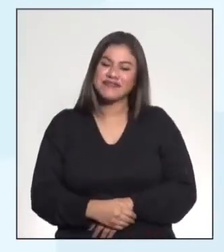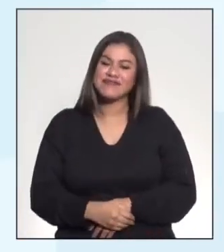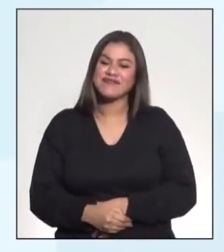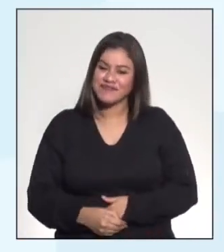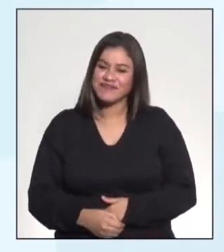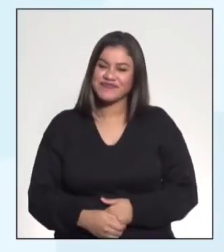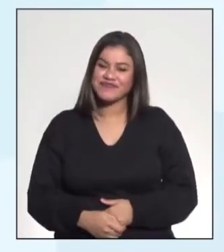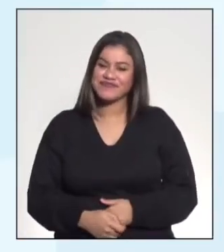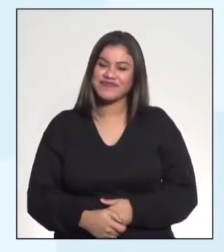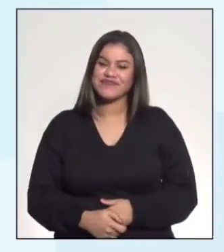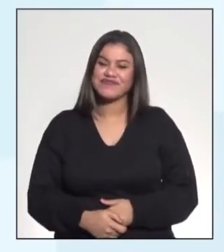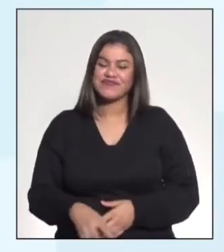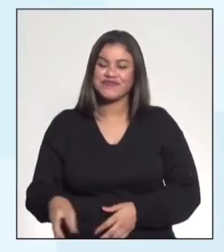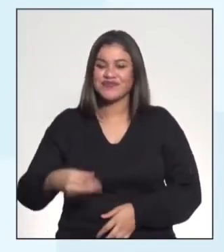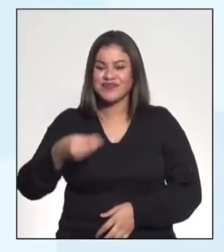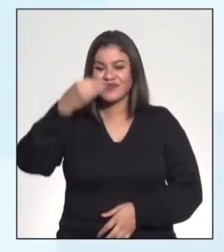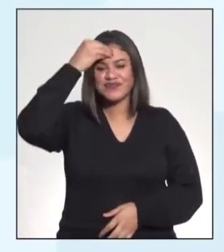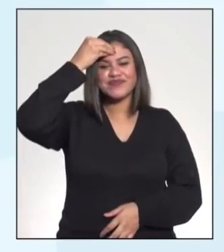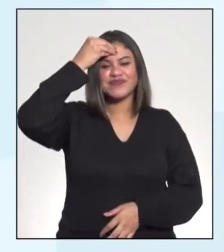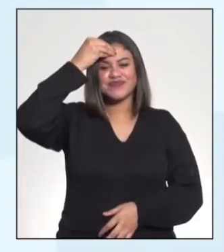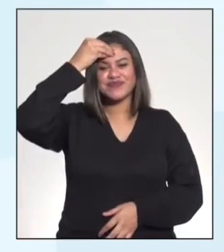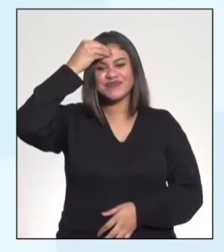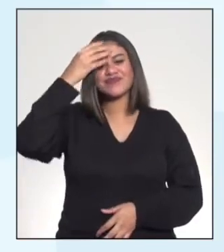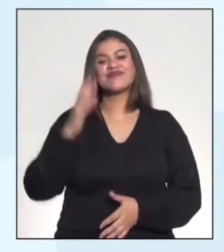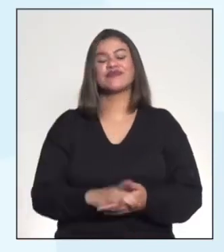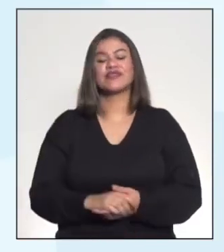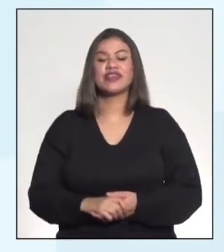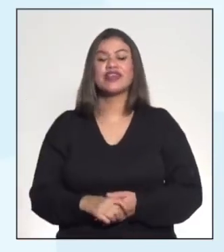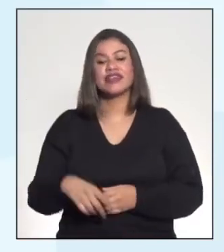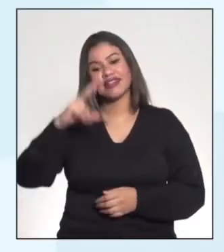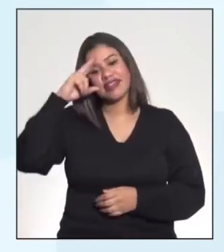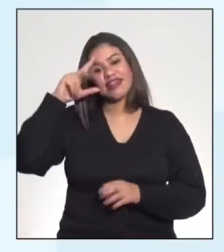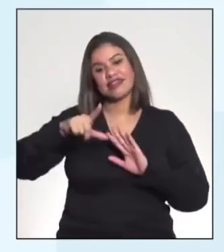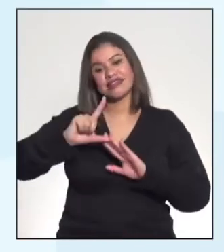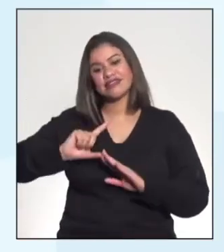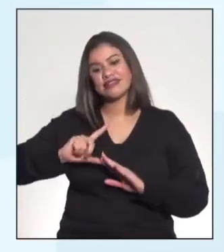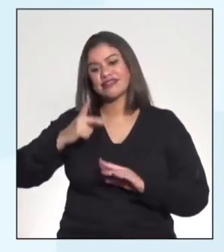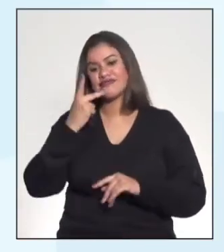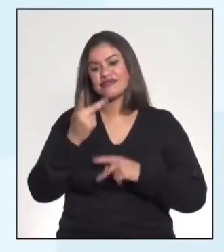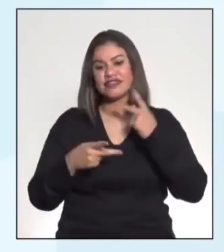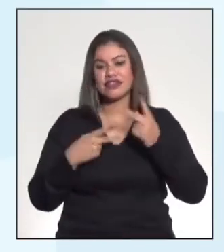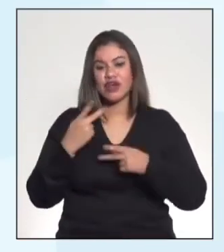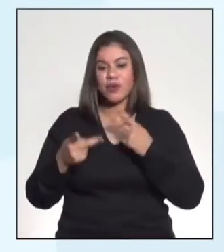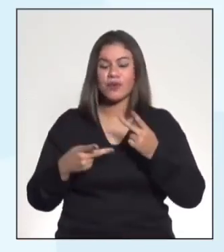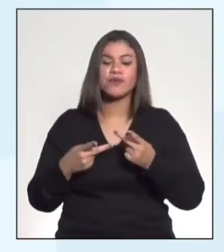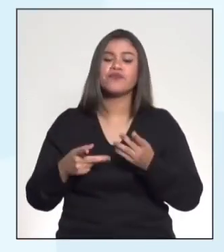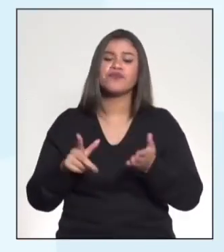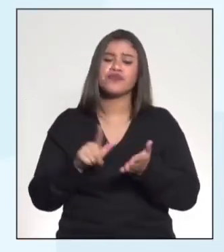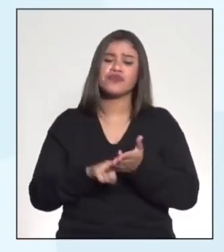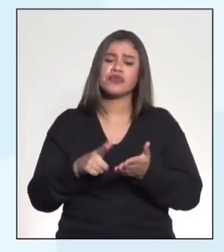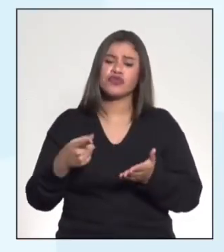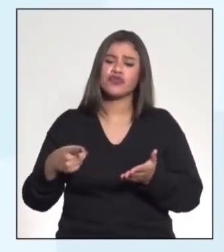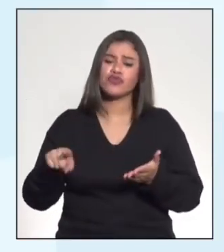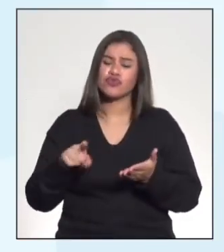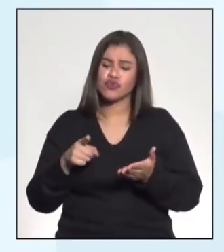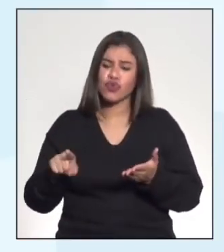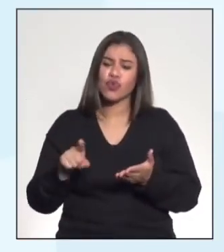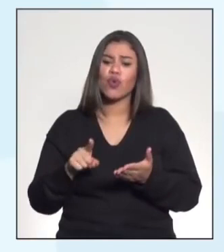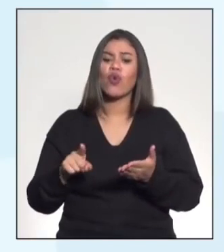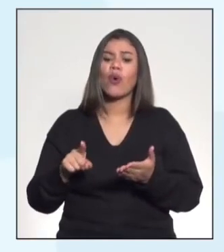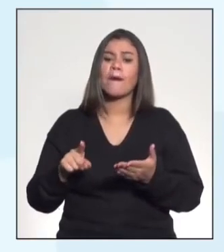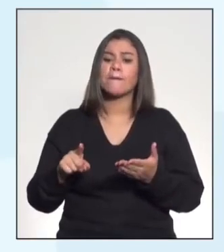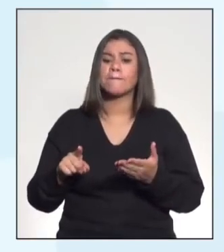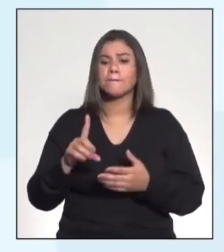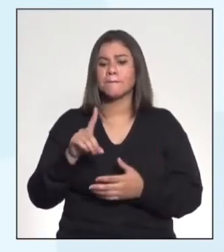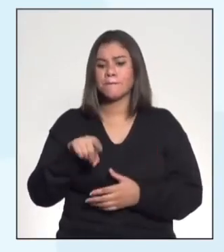aprendeu aqui, vai reforçar o que a gente aprendeu aqui, porque, como eu disse, pessoal, notas musicais, partitura, são anos que a gente leva para